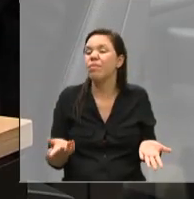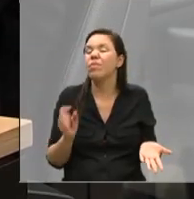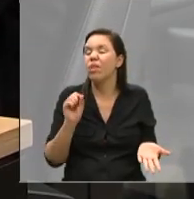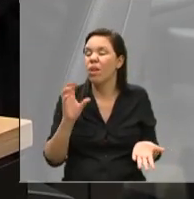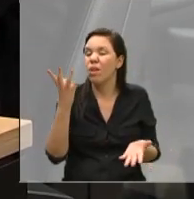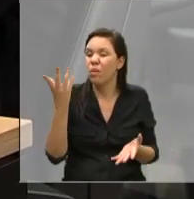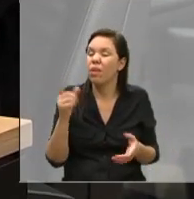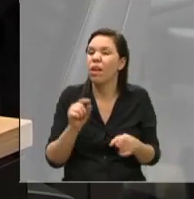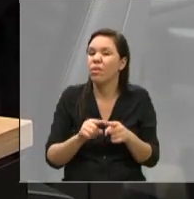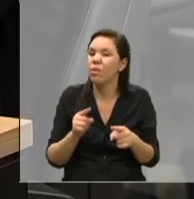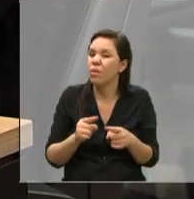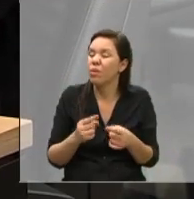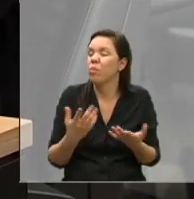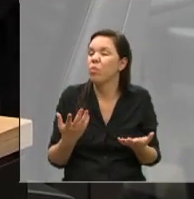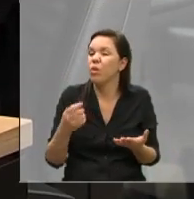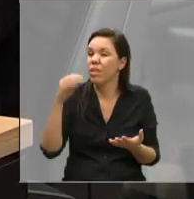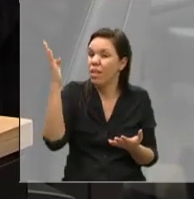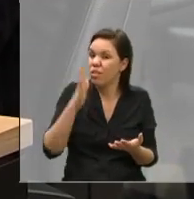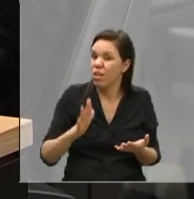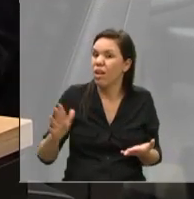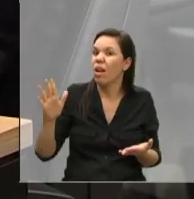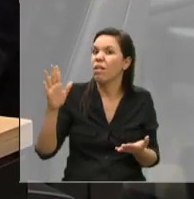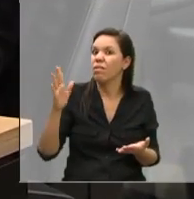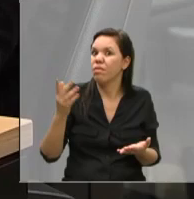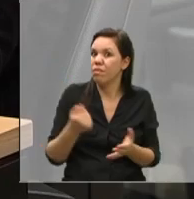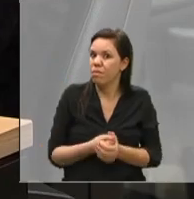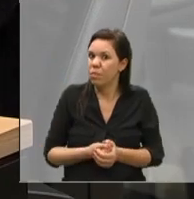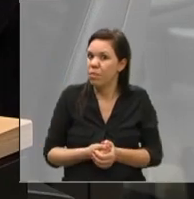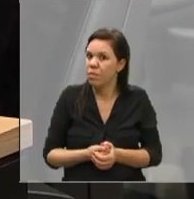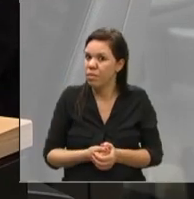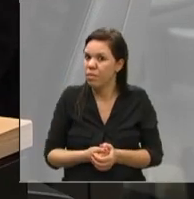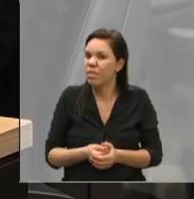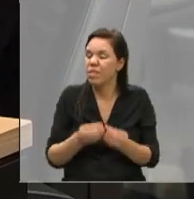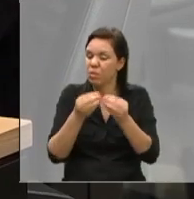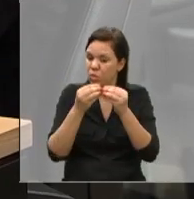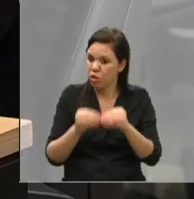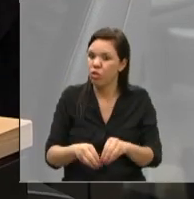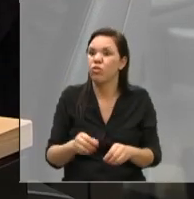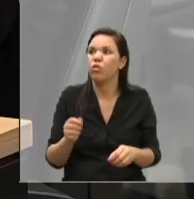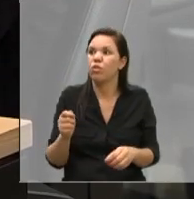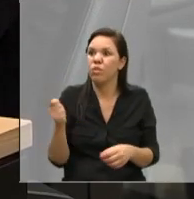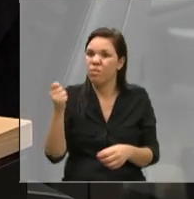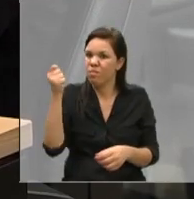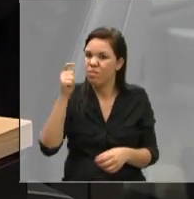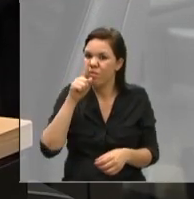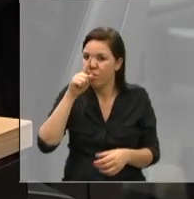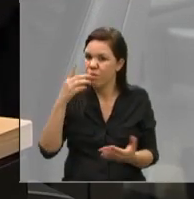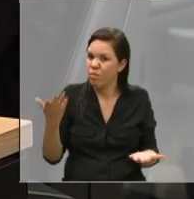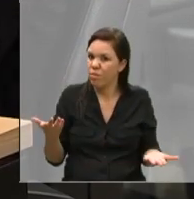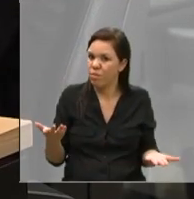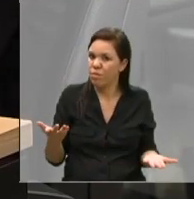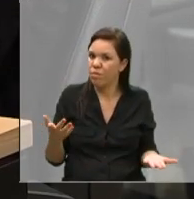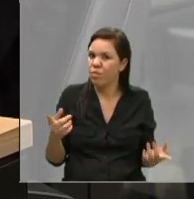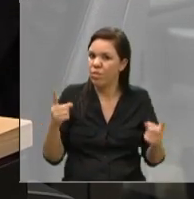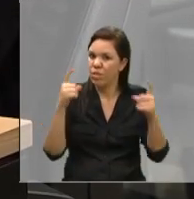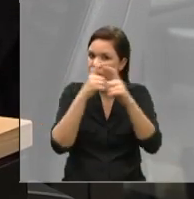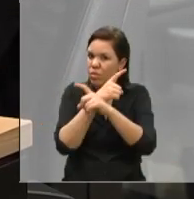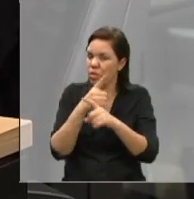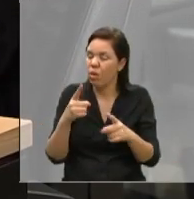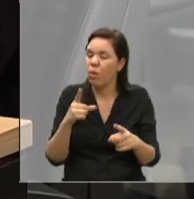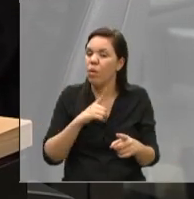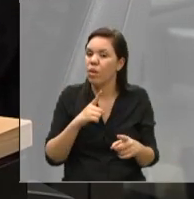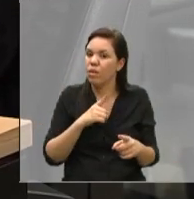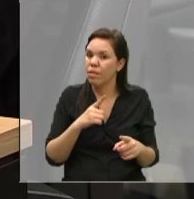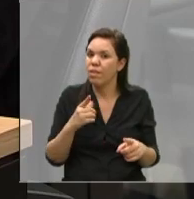das políticas nacionais, é muito sério, isso tende a agravar, dificultar o acesso das pessoas